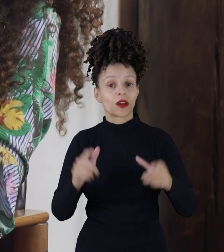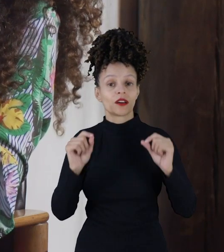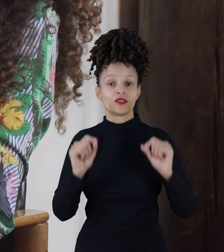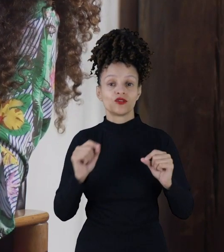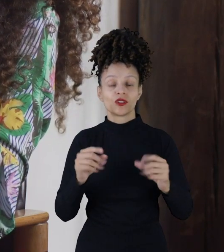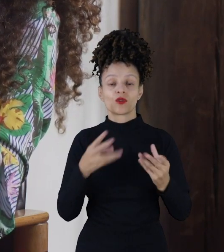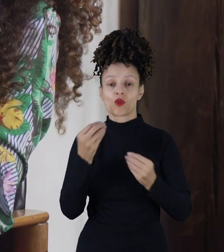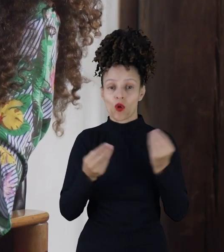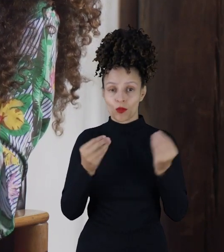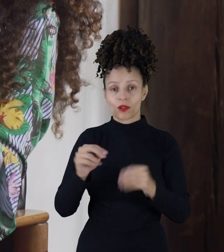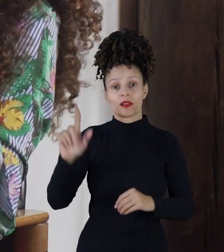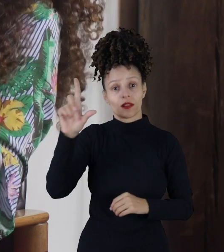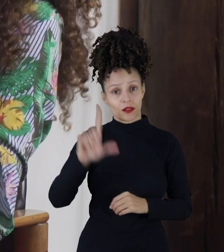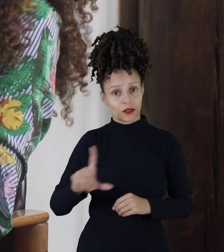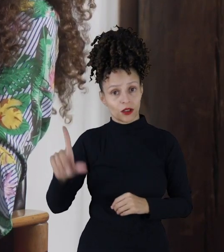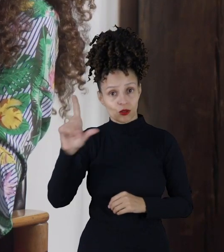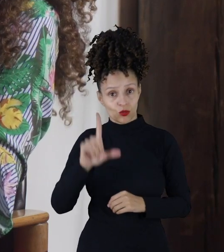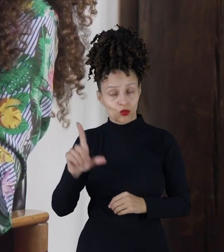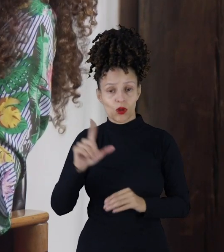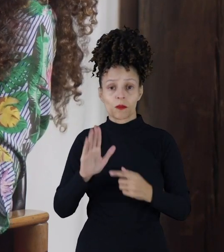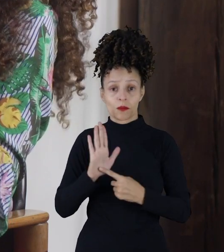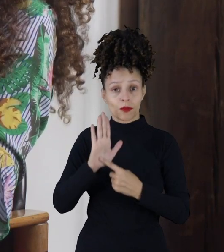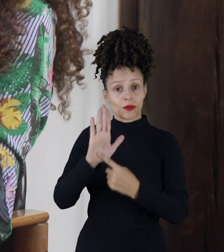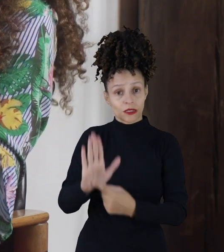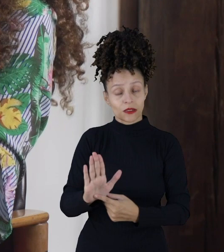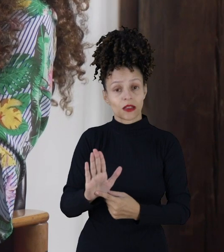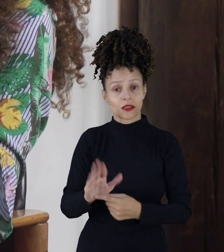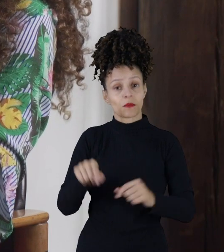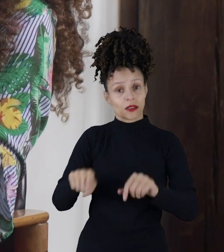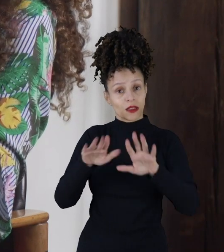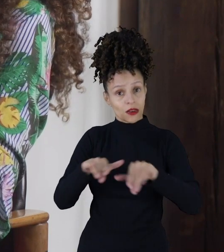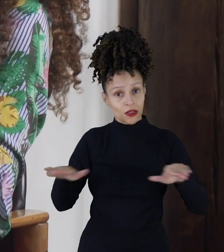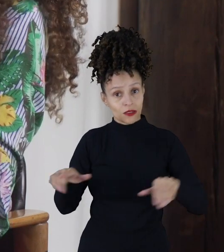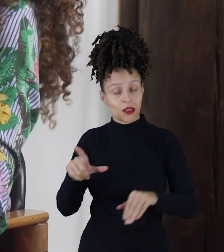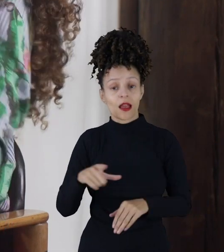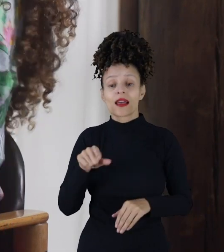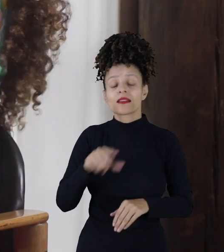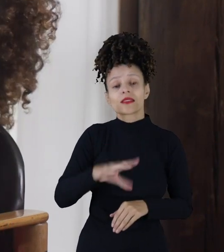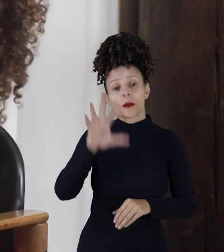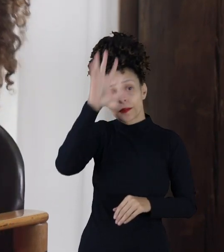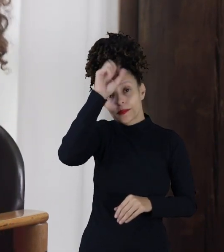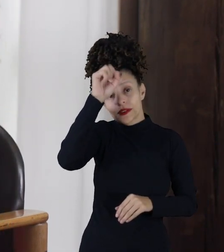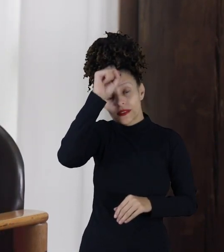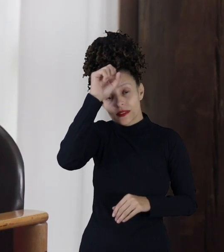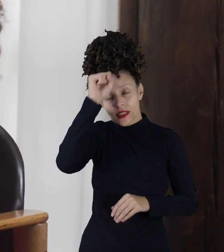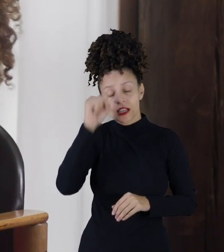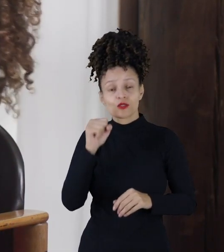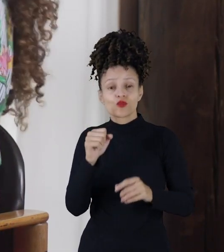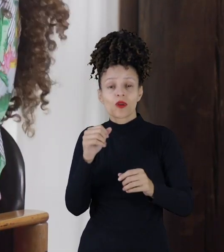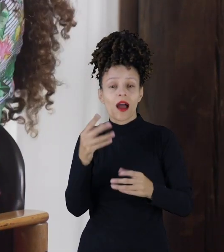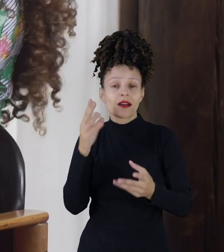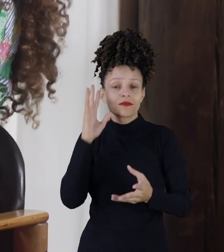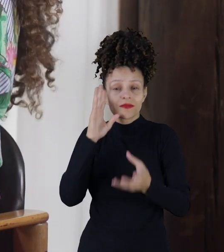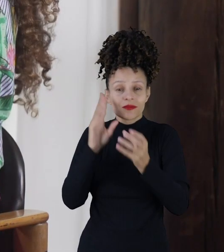lugar de como a literatura que está sendo apresentada ali para essa criança que ainda está aprendendo